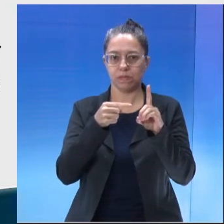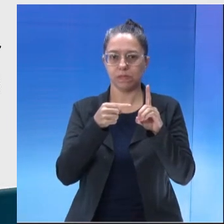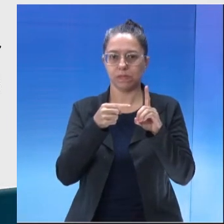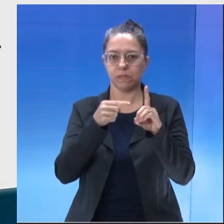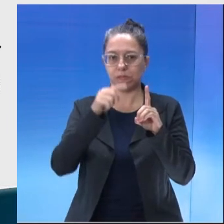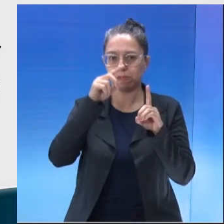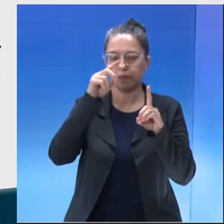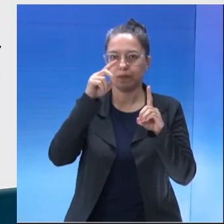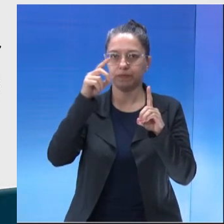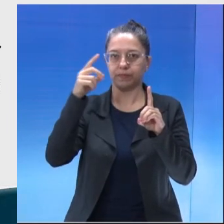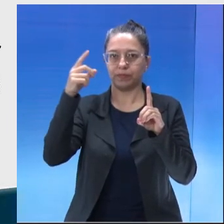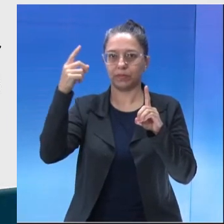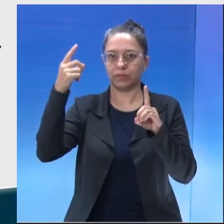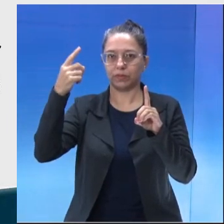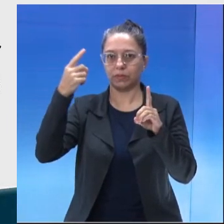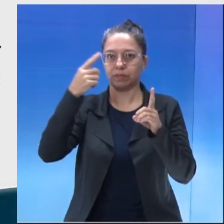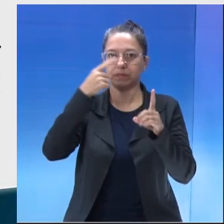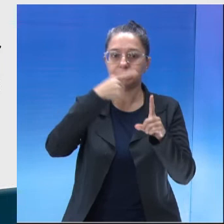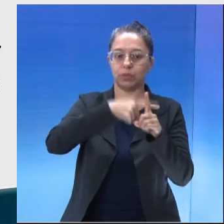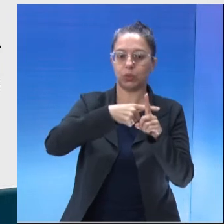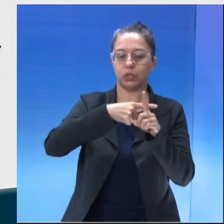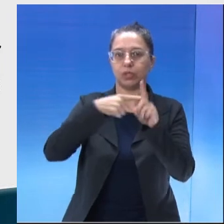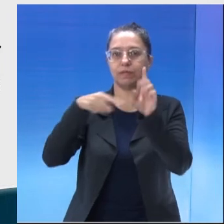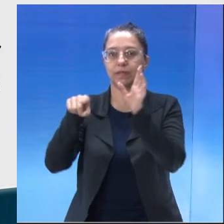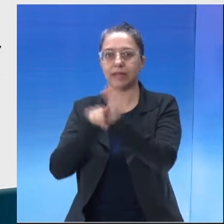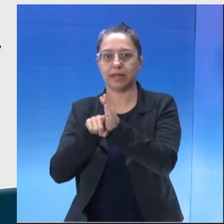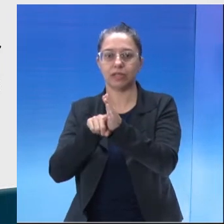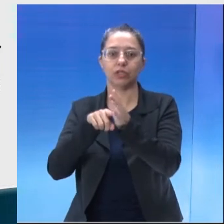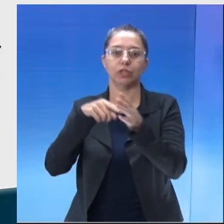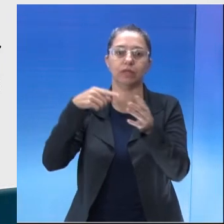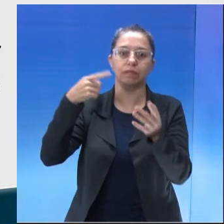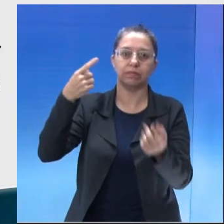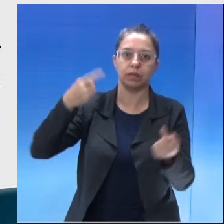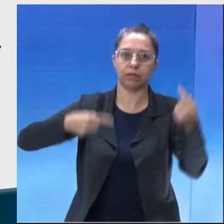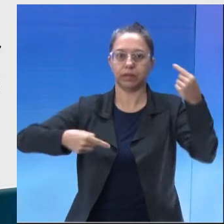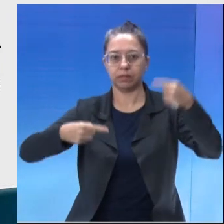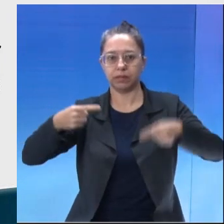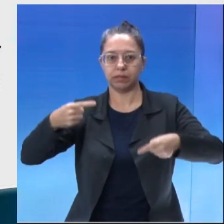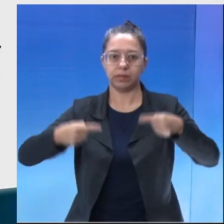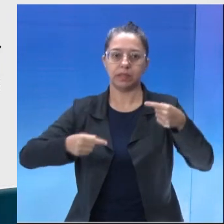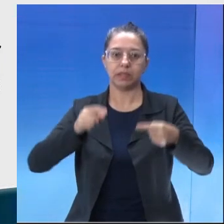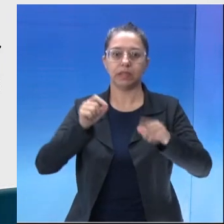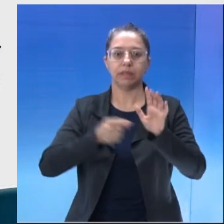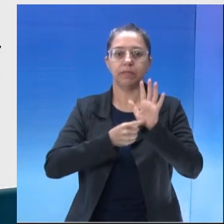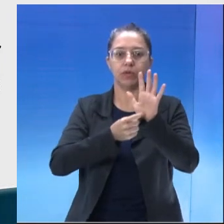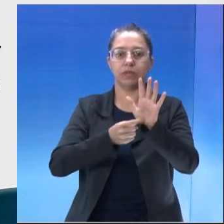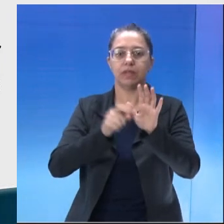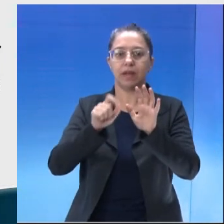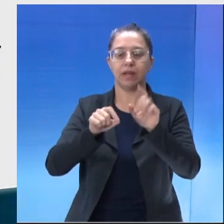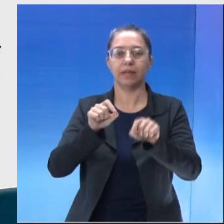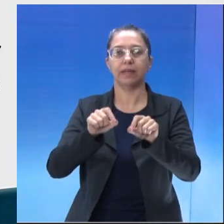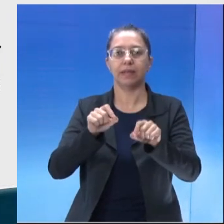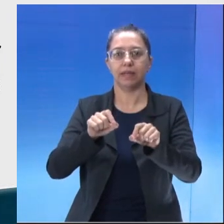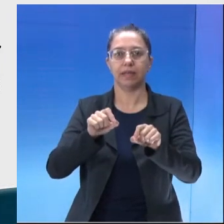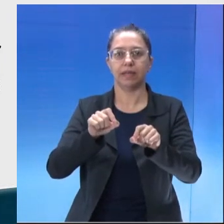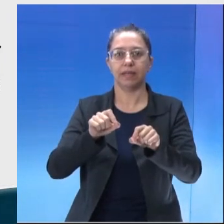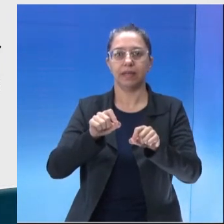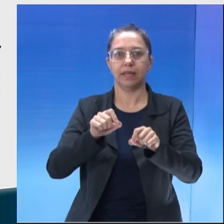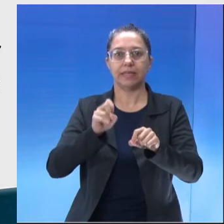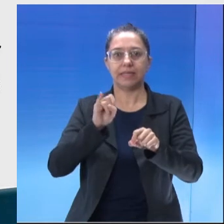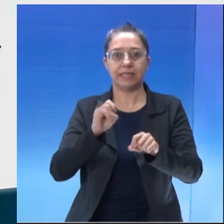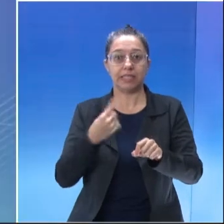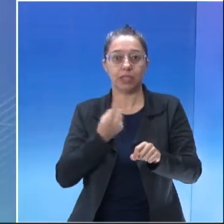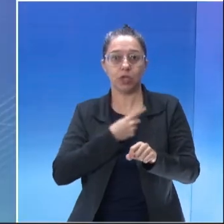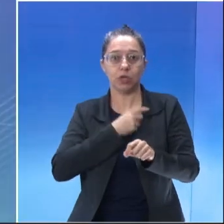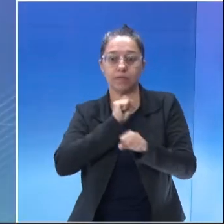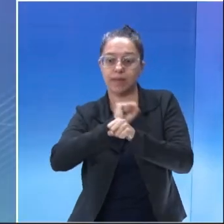estratégia, contraposição, construções de oposição para enfatizar que as expectativas são afetadas pelo